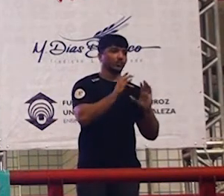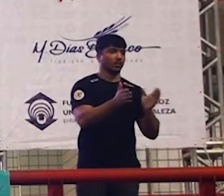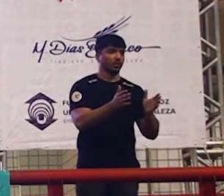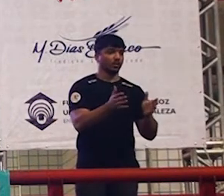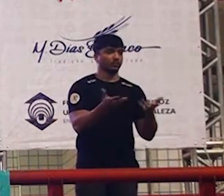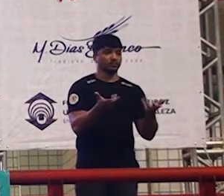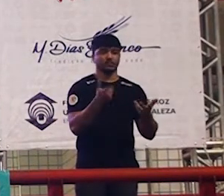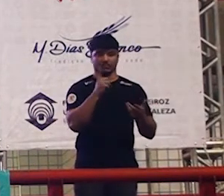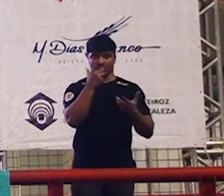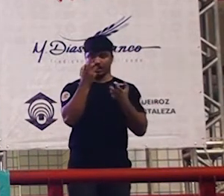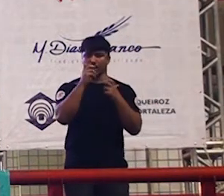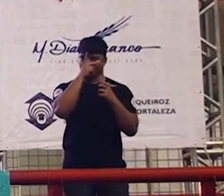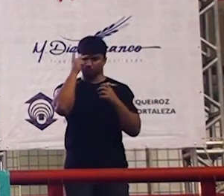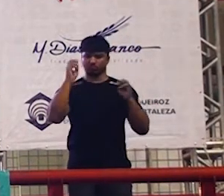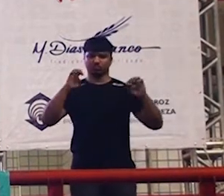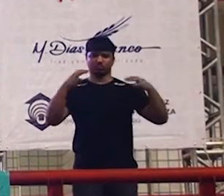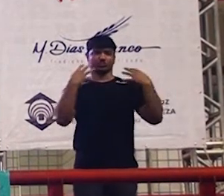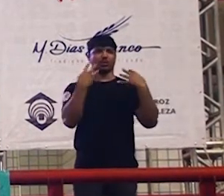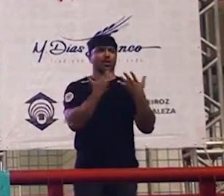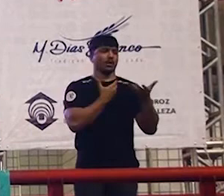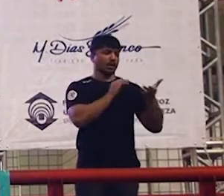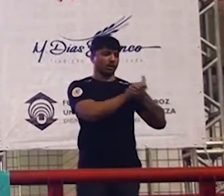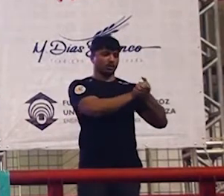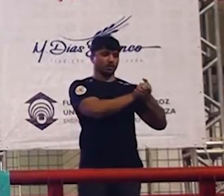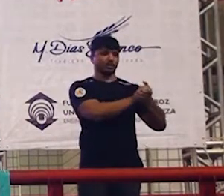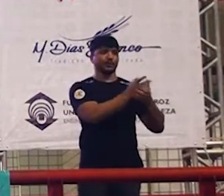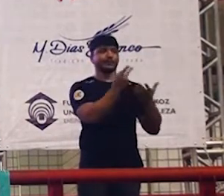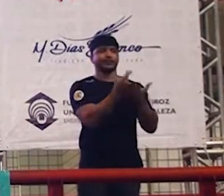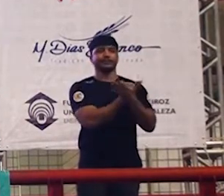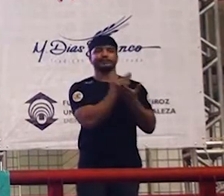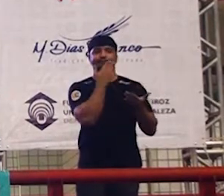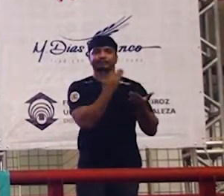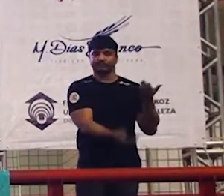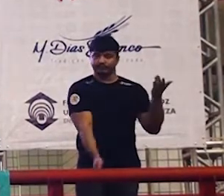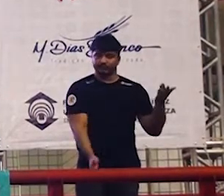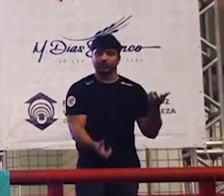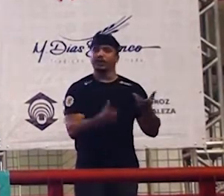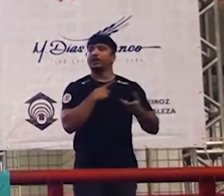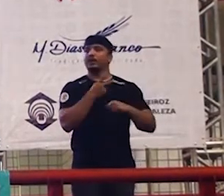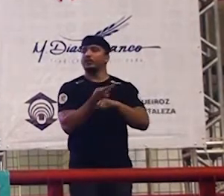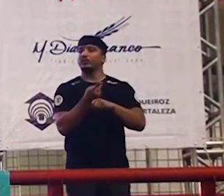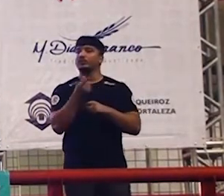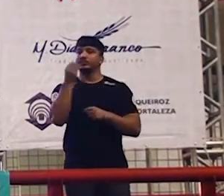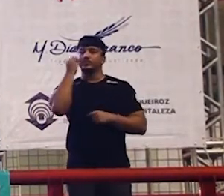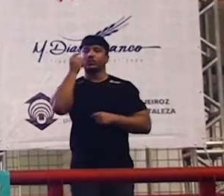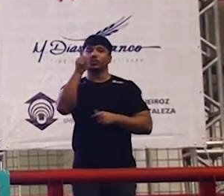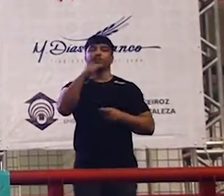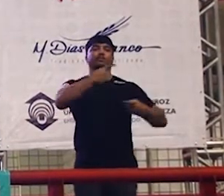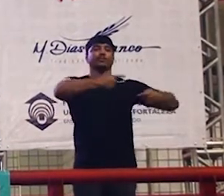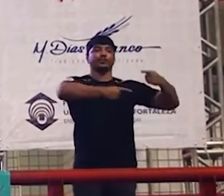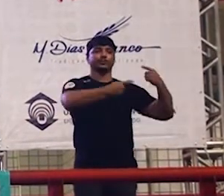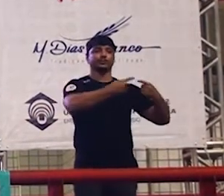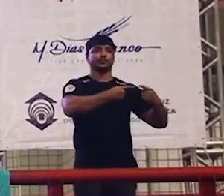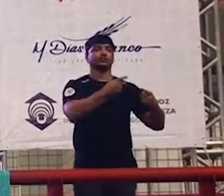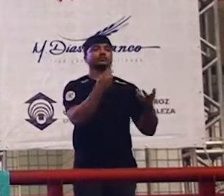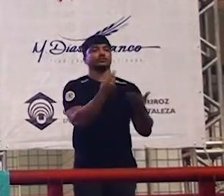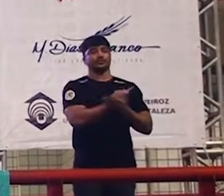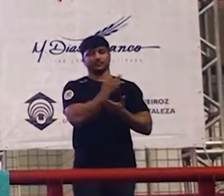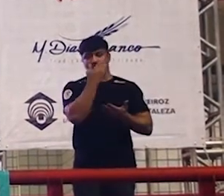Ele procura o status por meio do casamento e falha. Ele procura o status por meio da política e